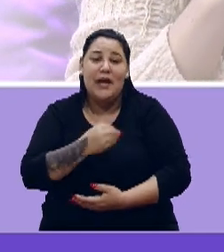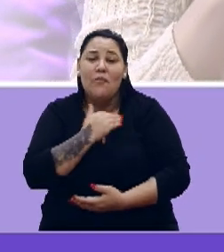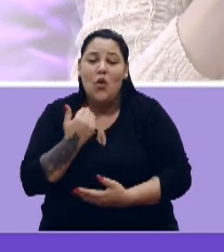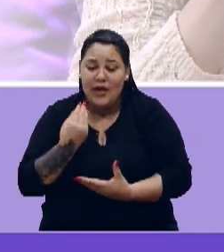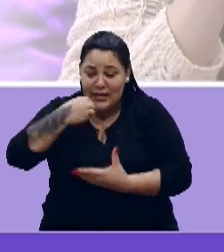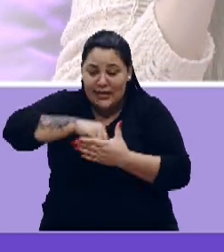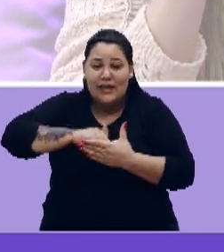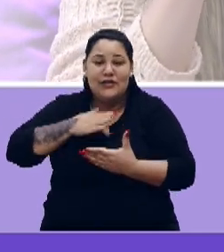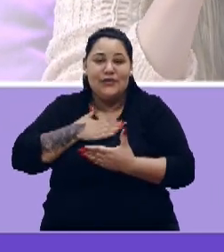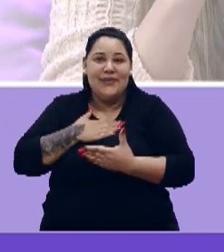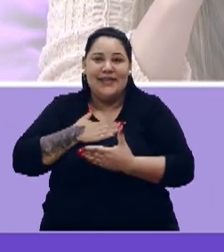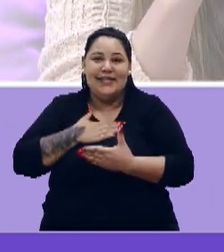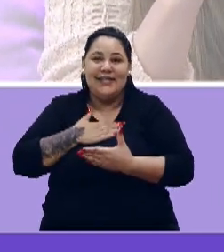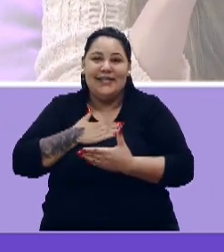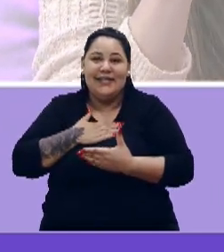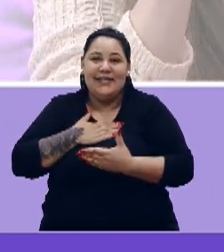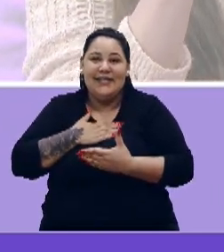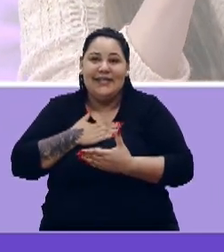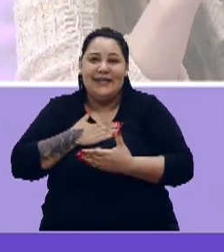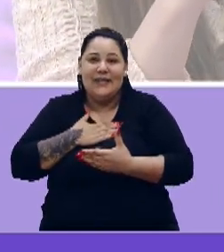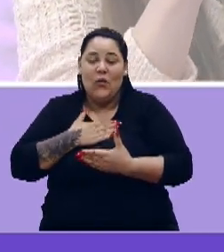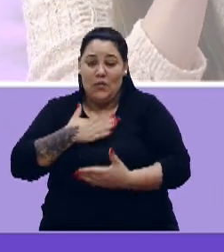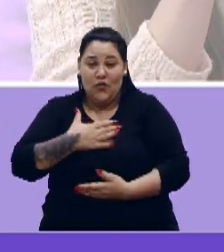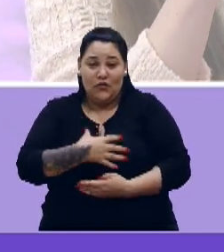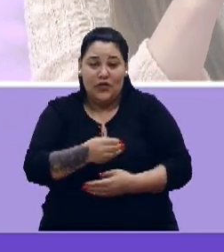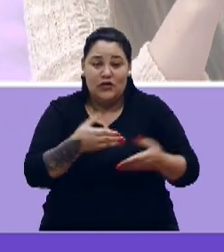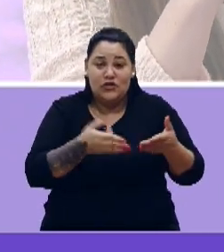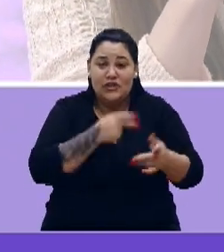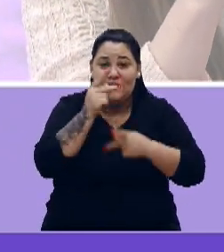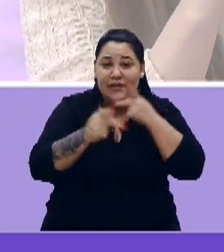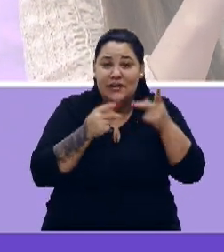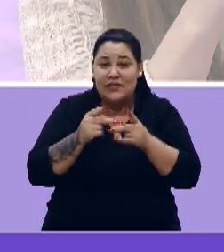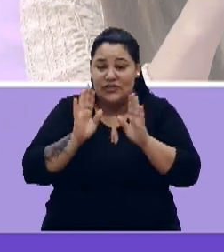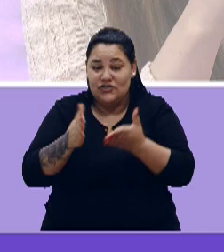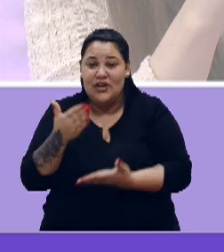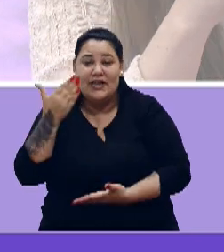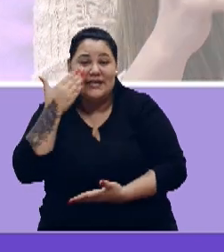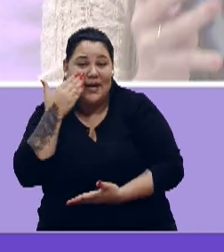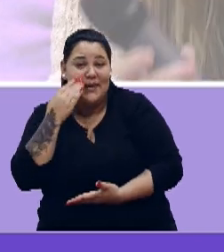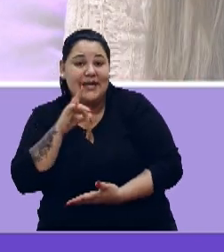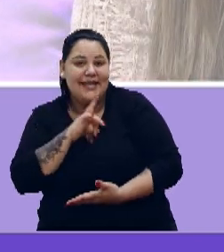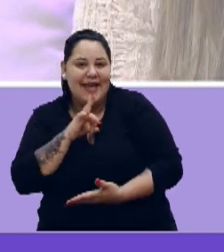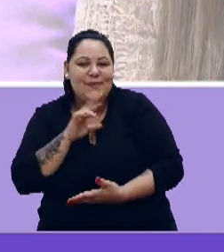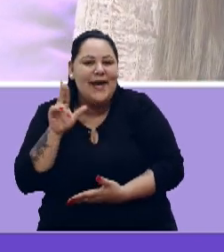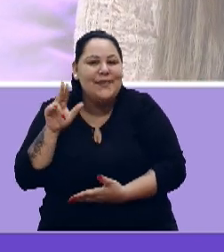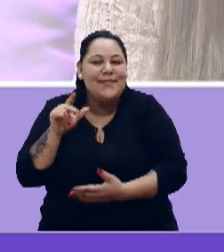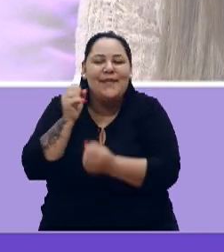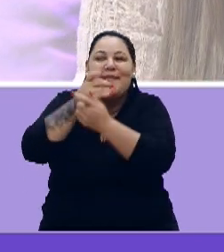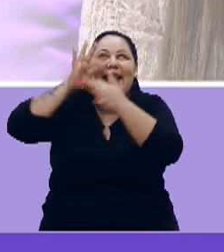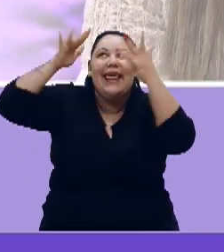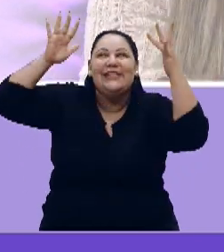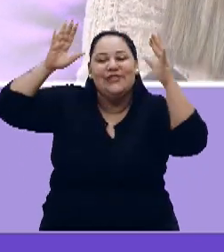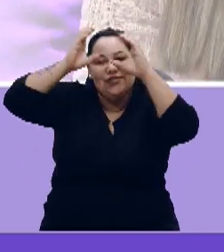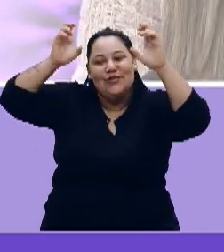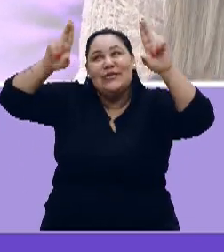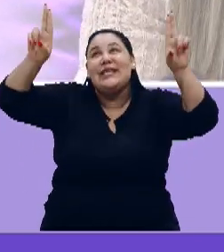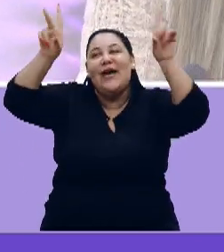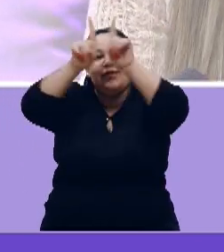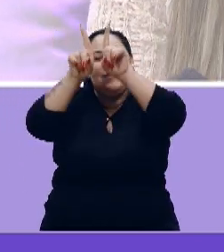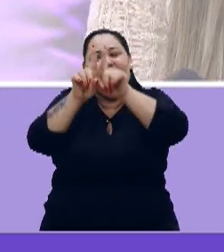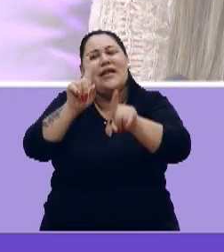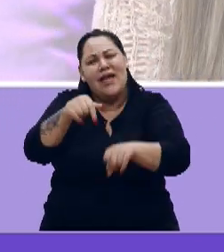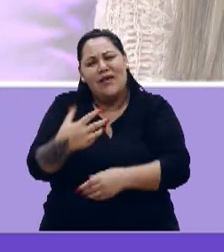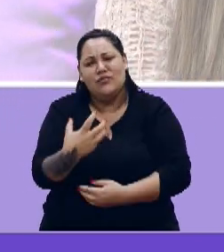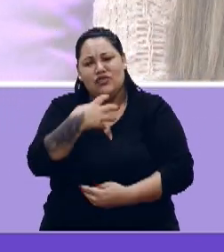falando, né, as primeiras frasezinhas dele, ele já sabe que ele tem uma mana brilha, brilha. E eu acho que é uma forma de lidar com a saudade também,